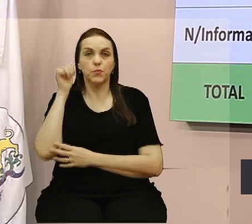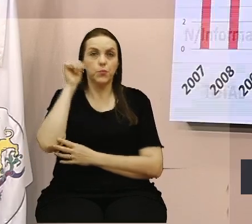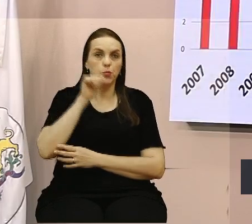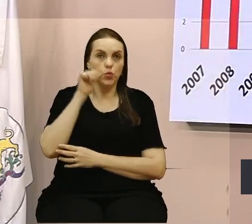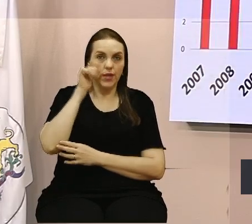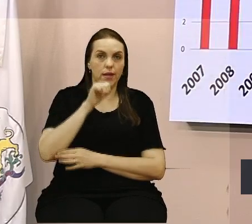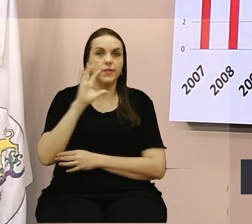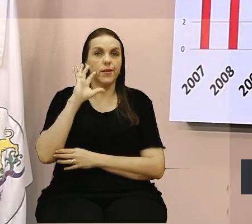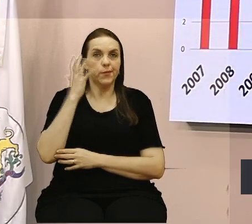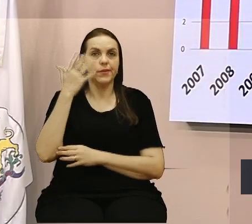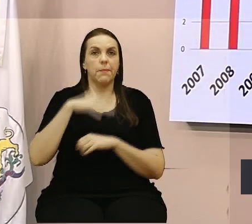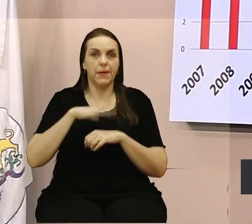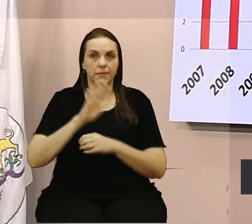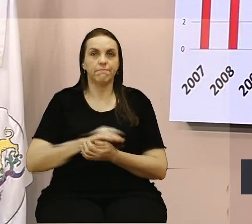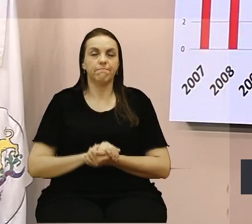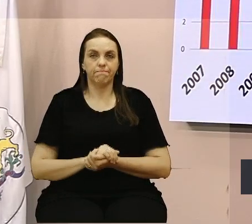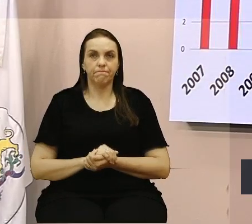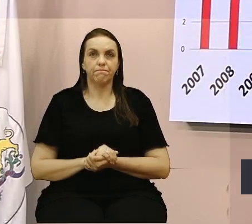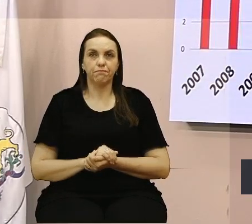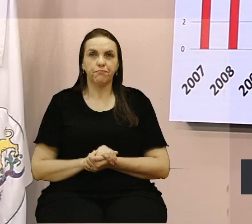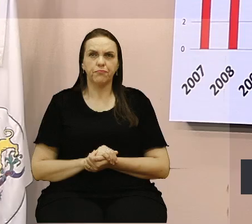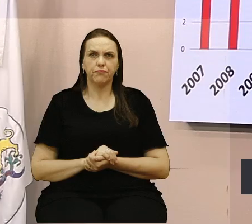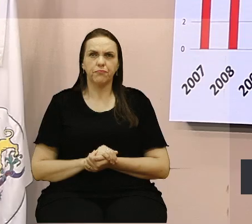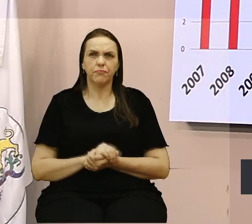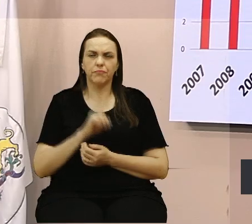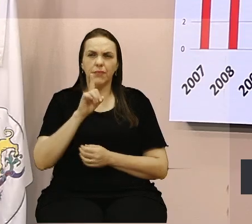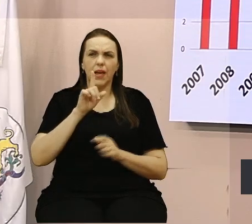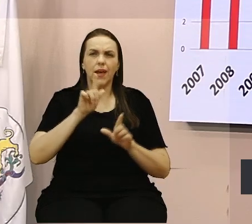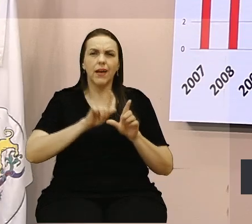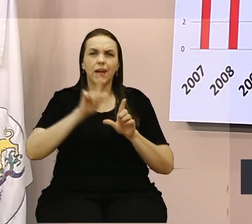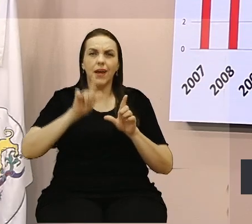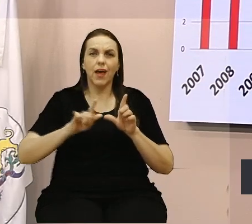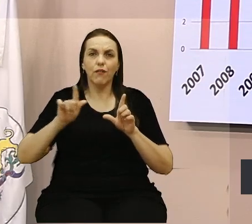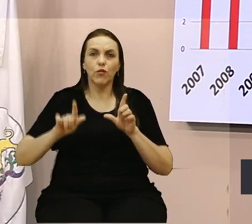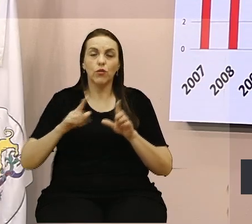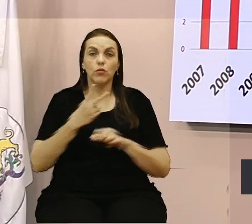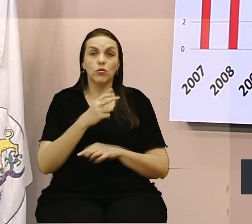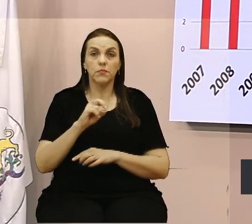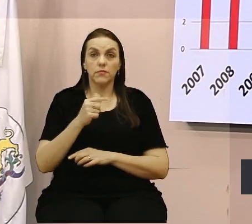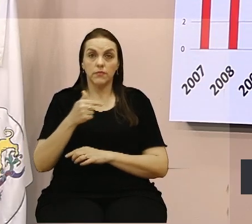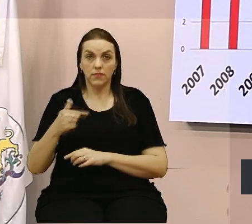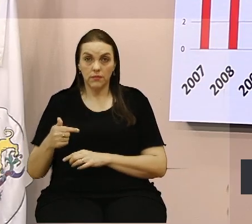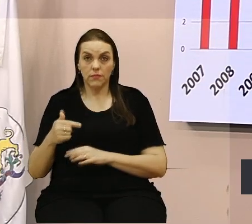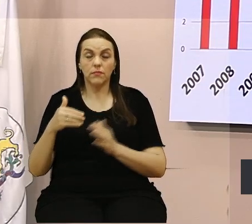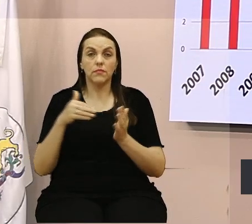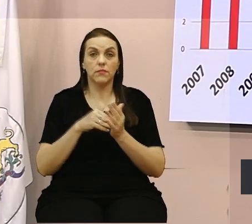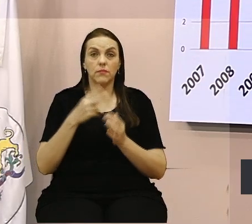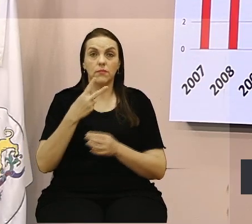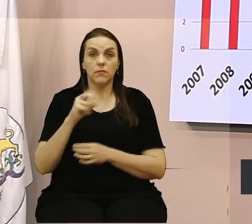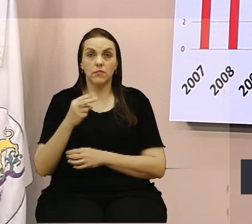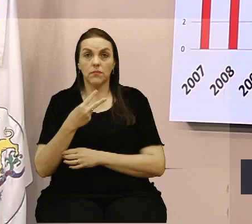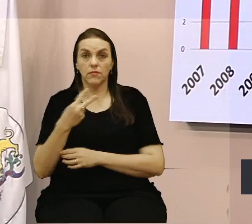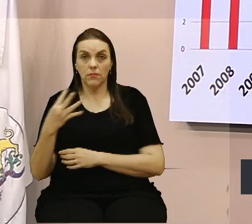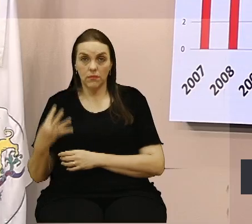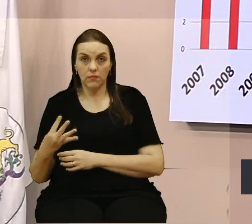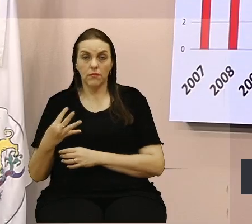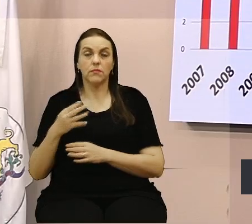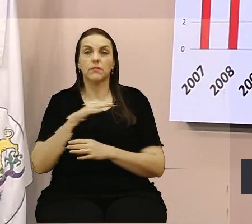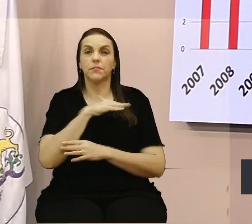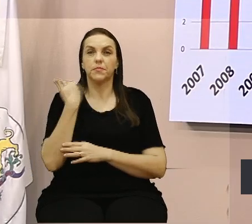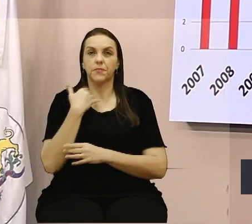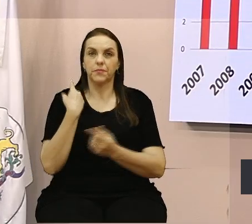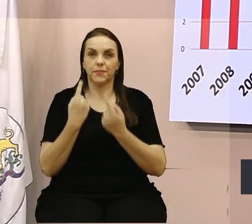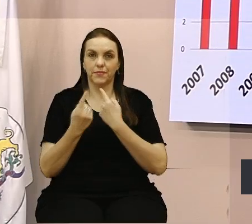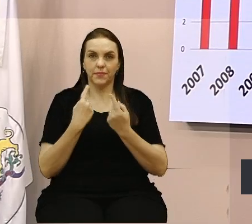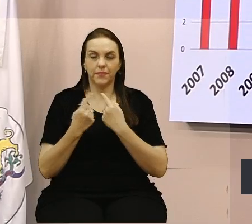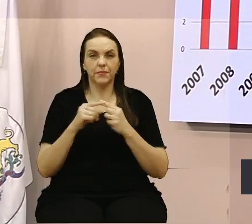mulheres. Tá? Aqui, então, um gráfico de 2007 a 2024 das mortes no trânsito. Então, a gente vê, deu